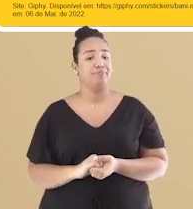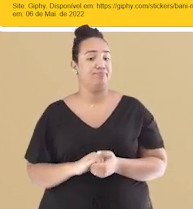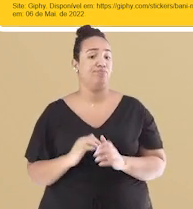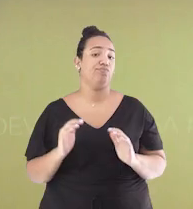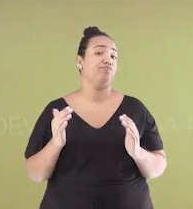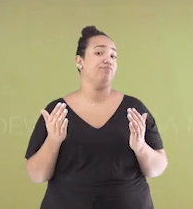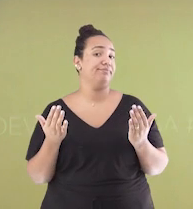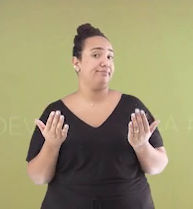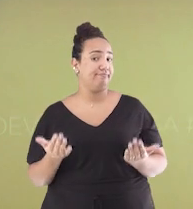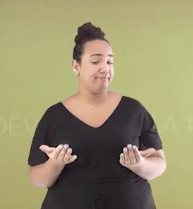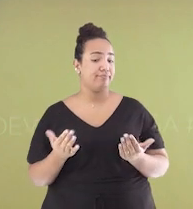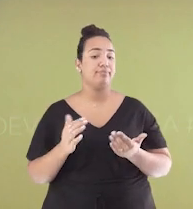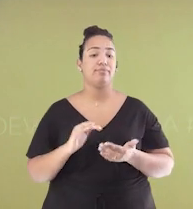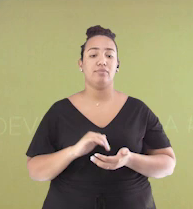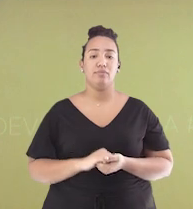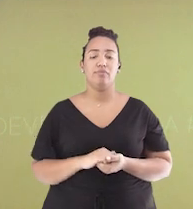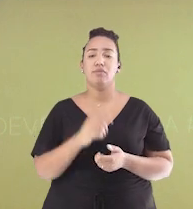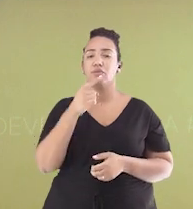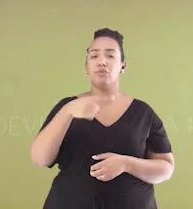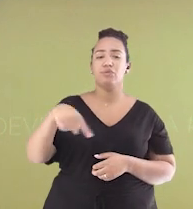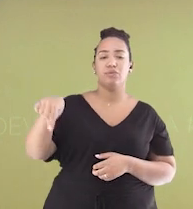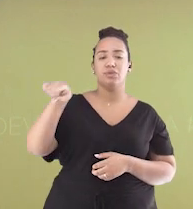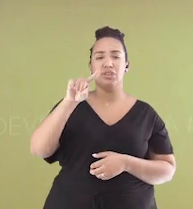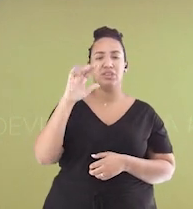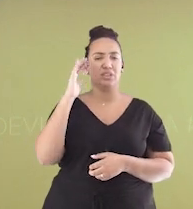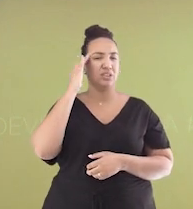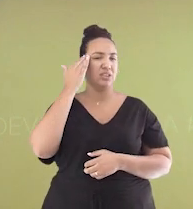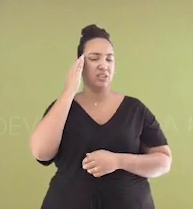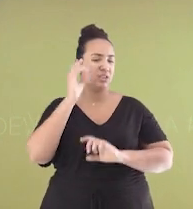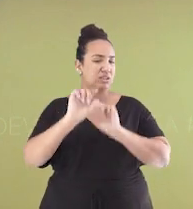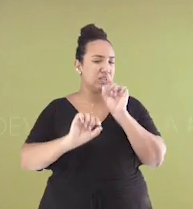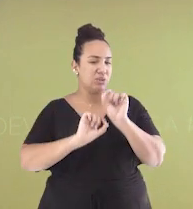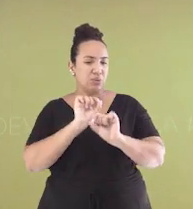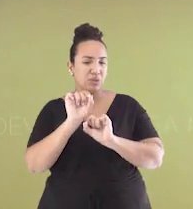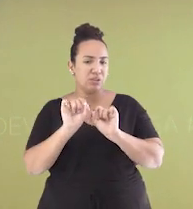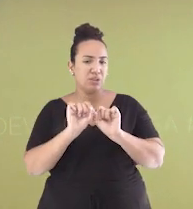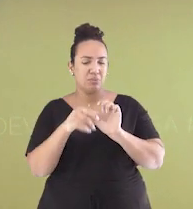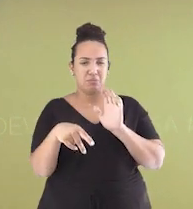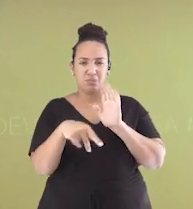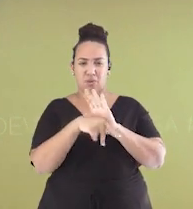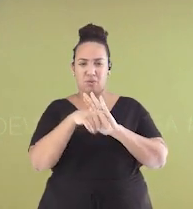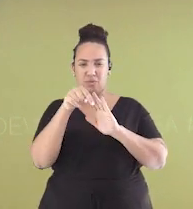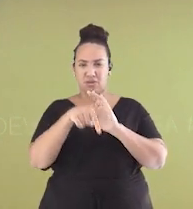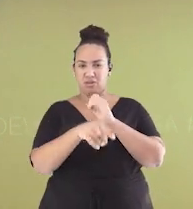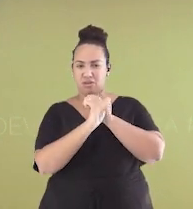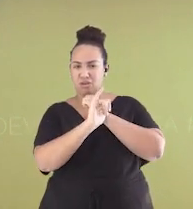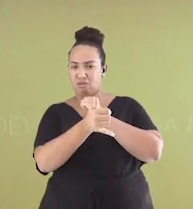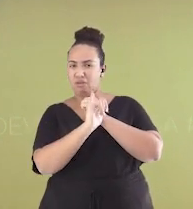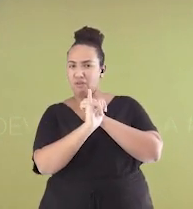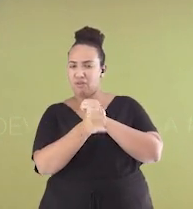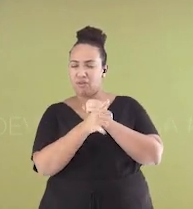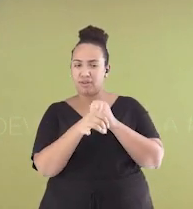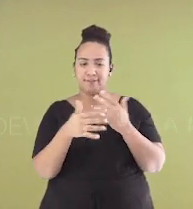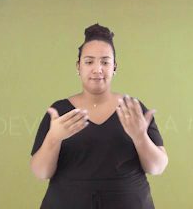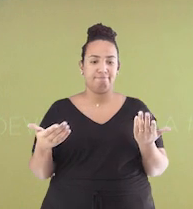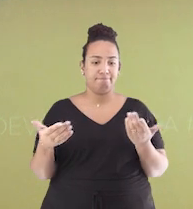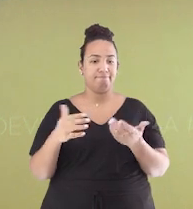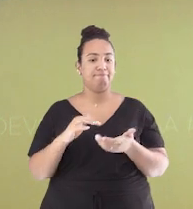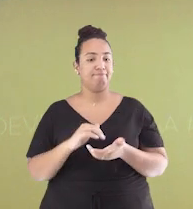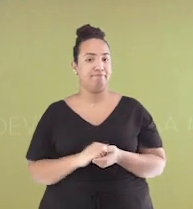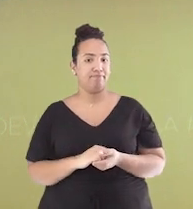Pois bem, e aí? O que vocês conseguiram entender desse trecho da crônica